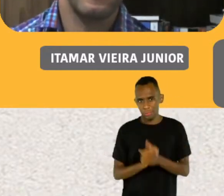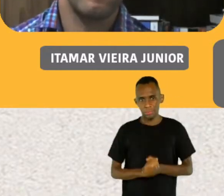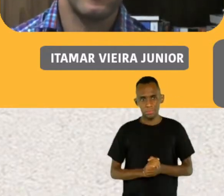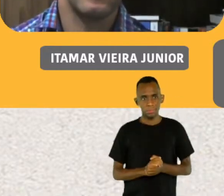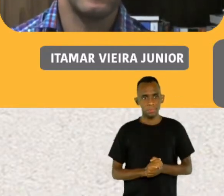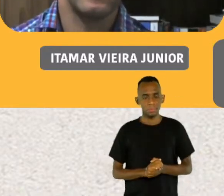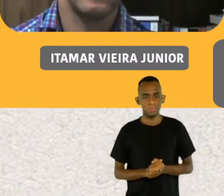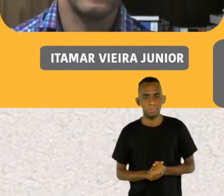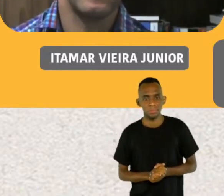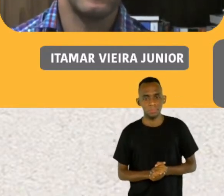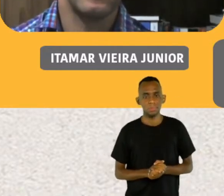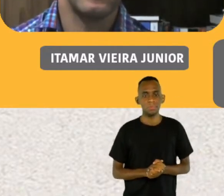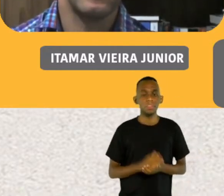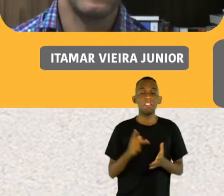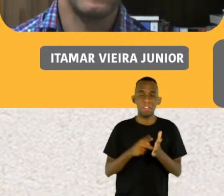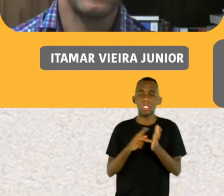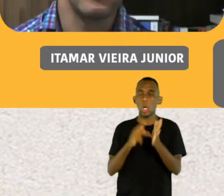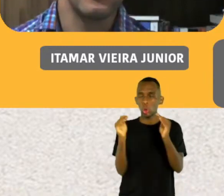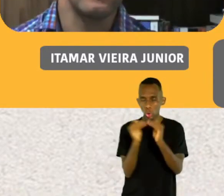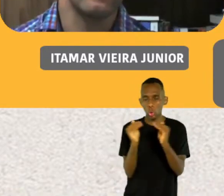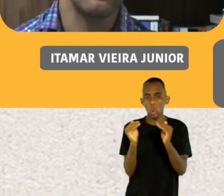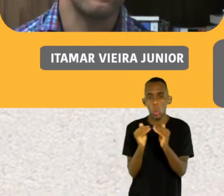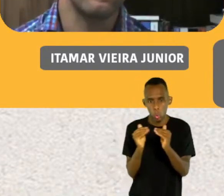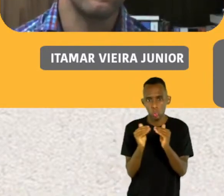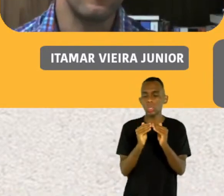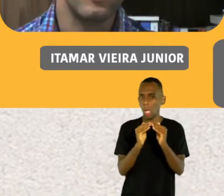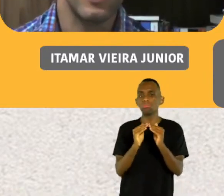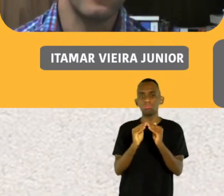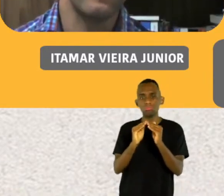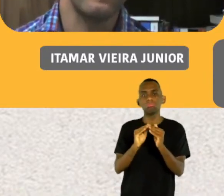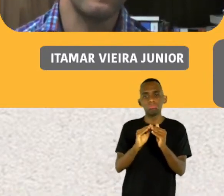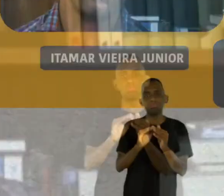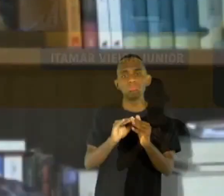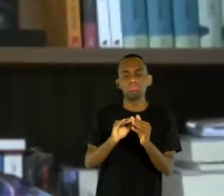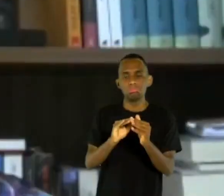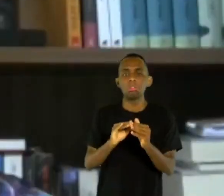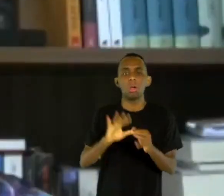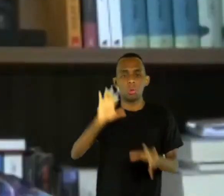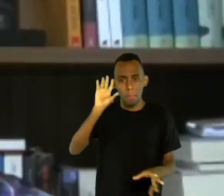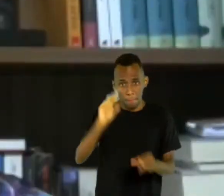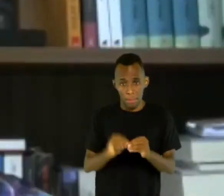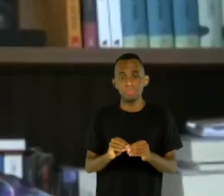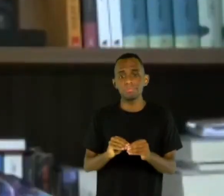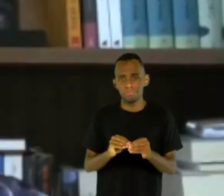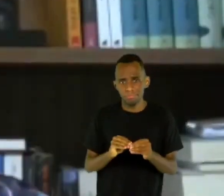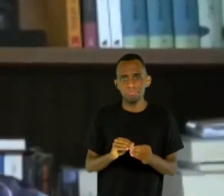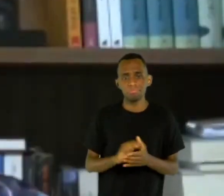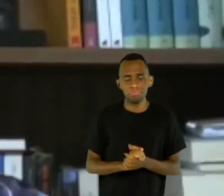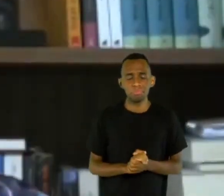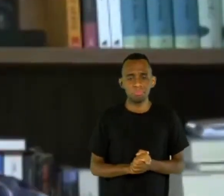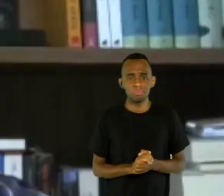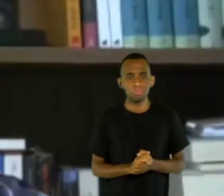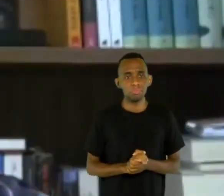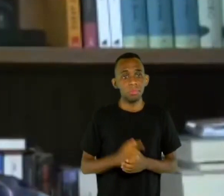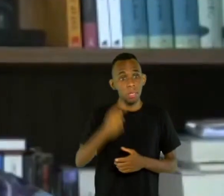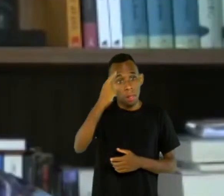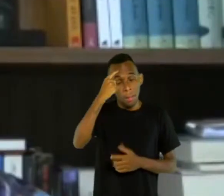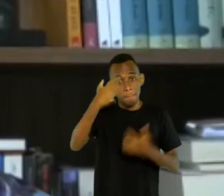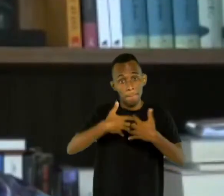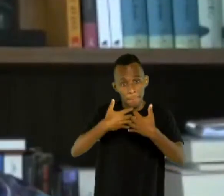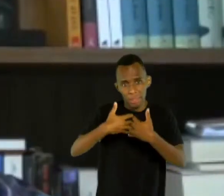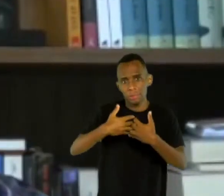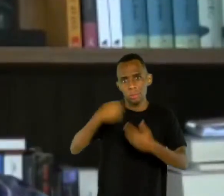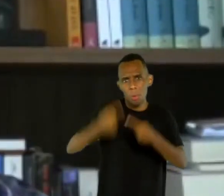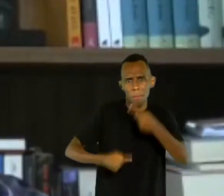Tamar? Verdade, é verdade. Eu concordo inteiramente com o Sérgio e penso que a política está